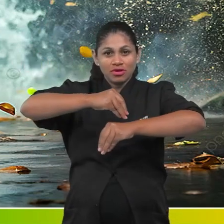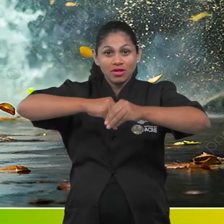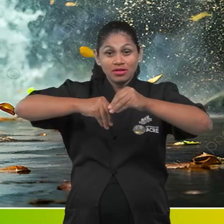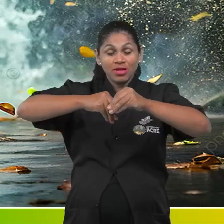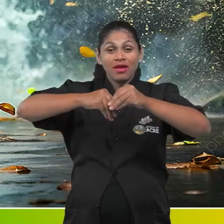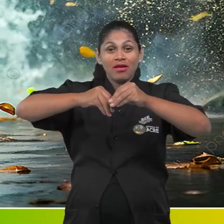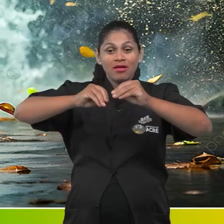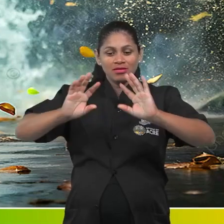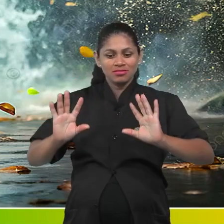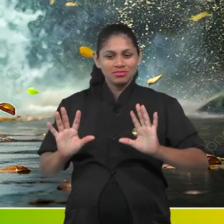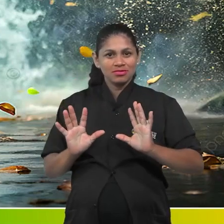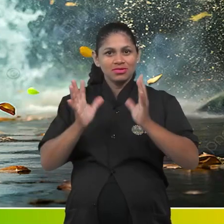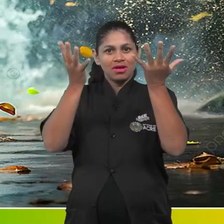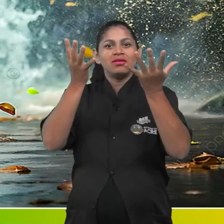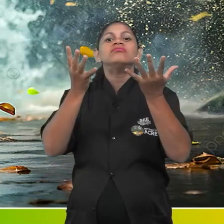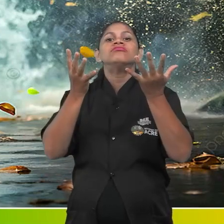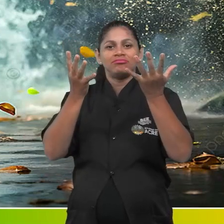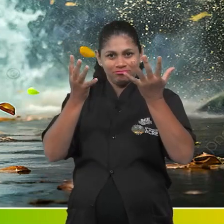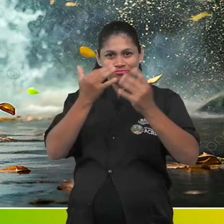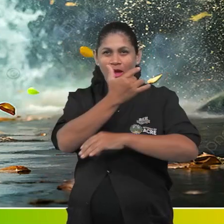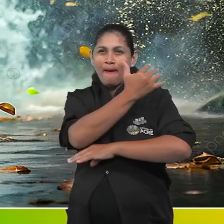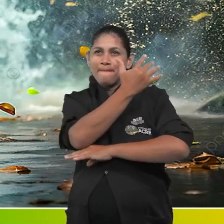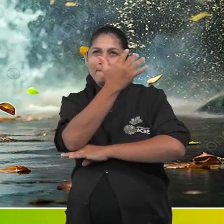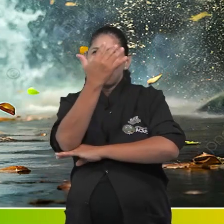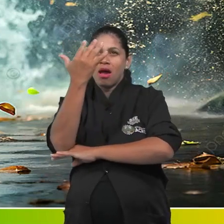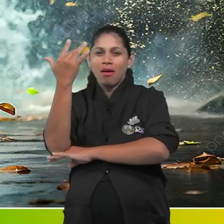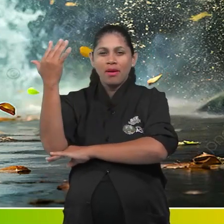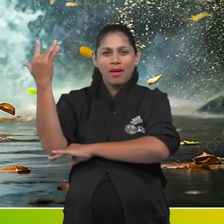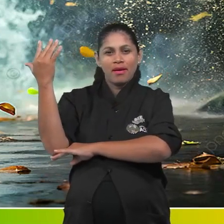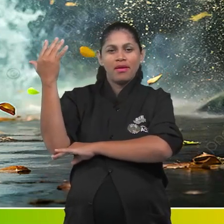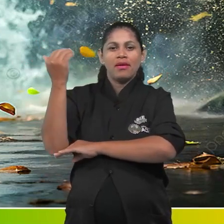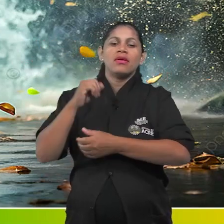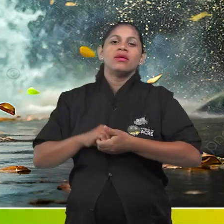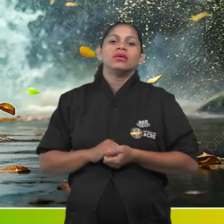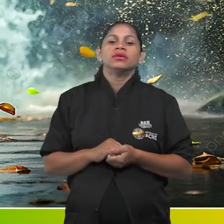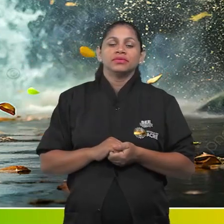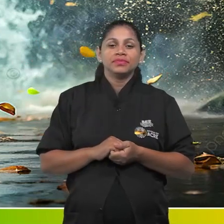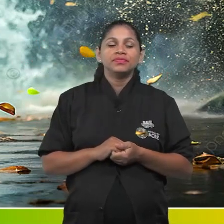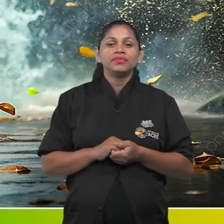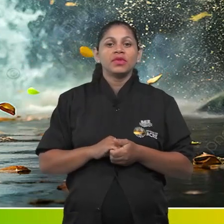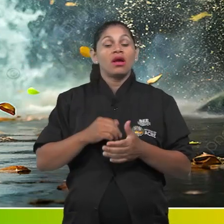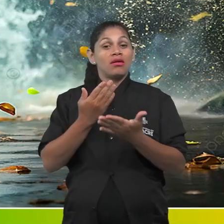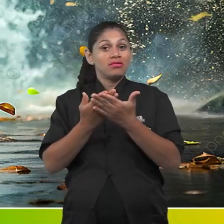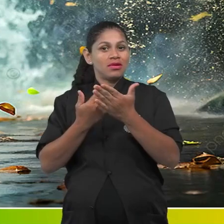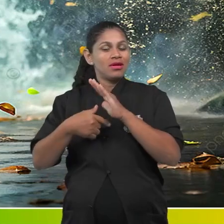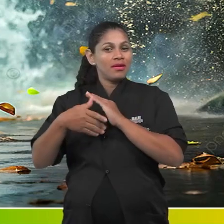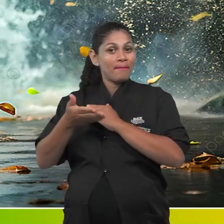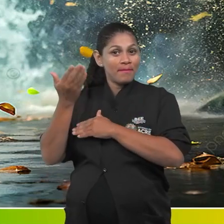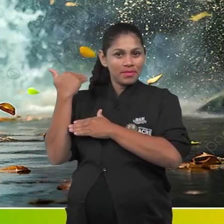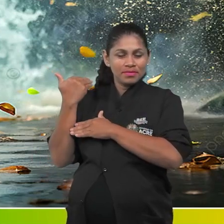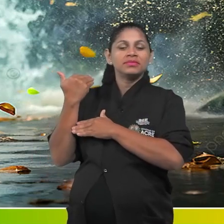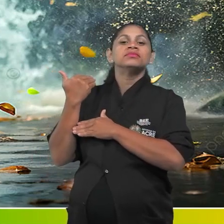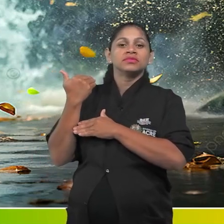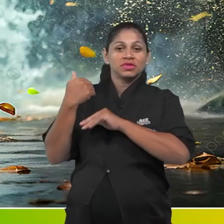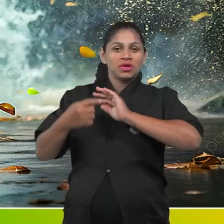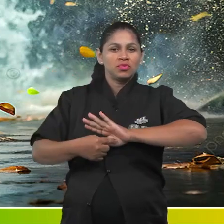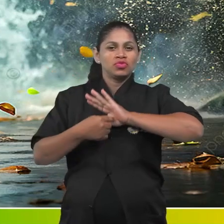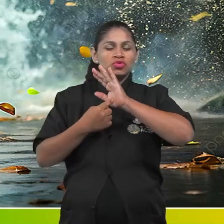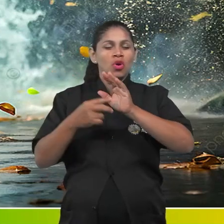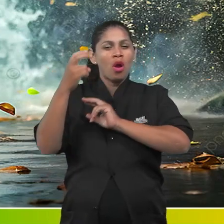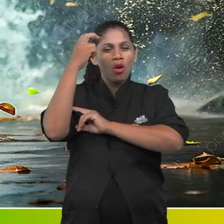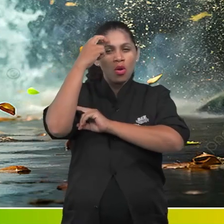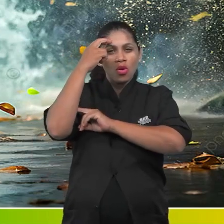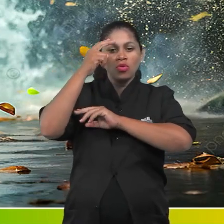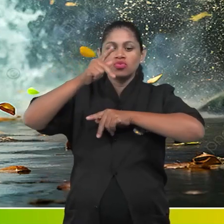na aula anterior, a gente falou sobre a cultura dos povos negros, né? E ele trouxe muito